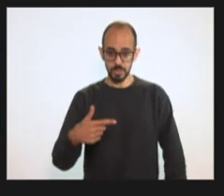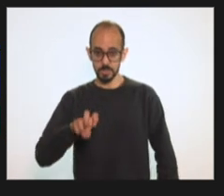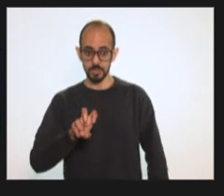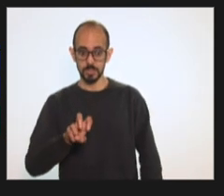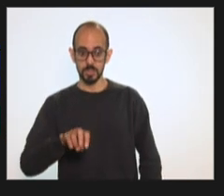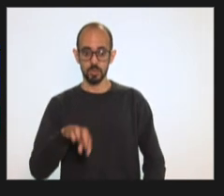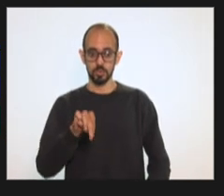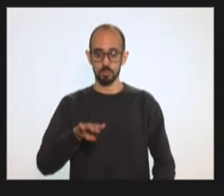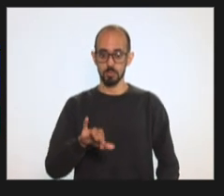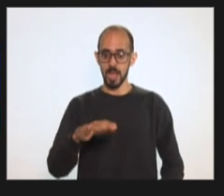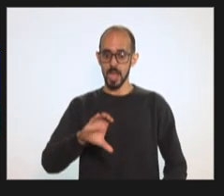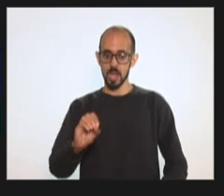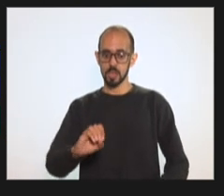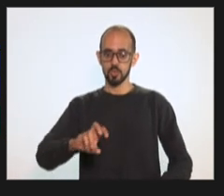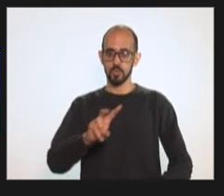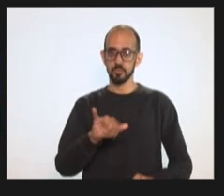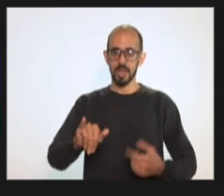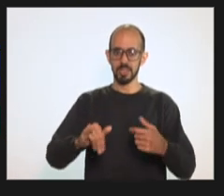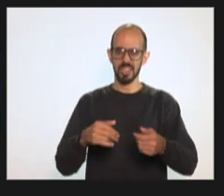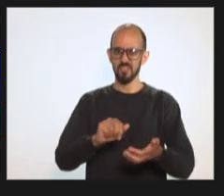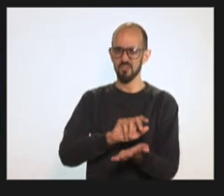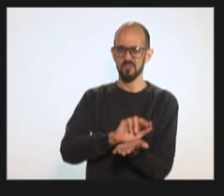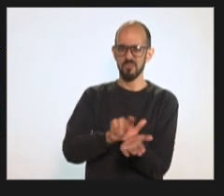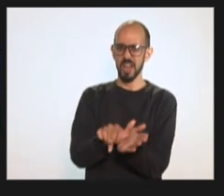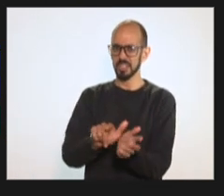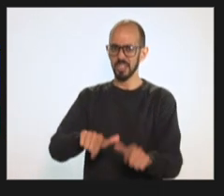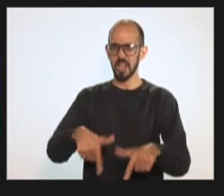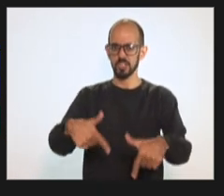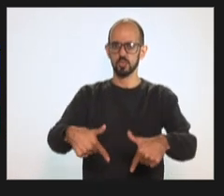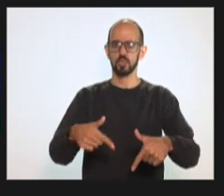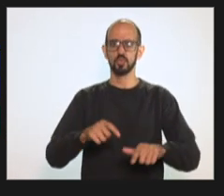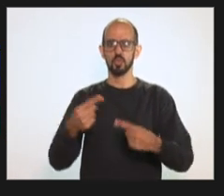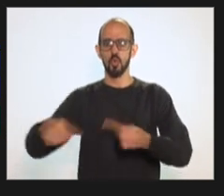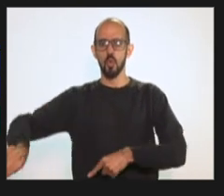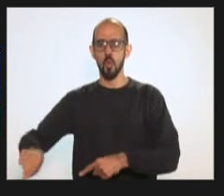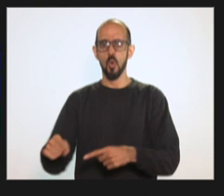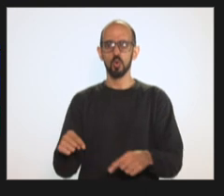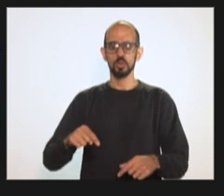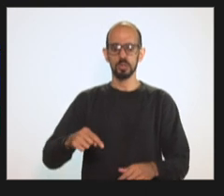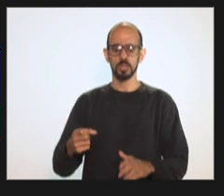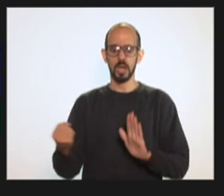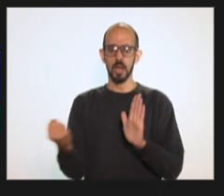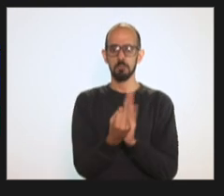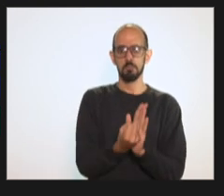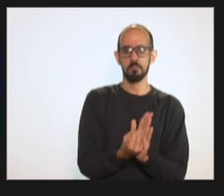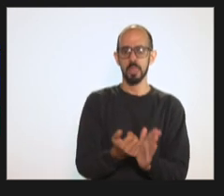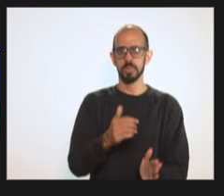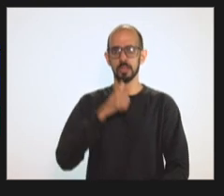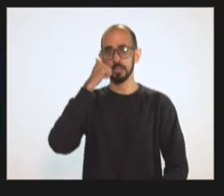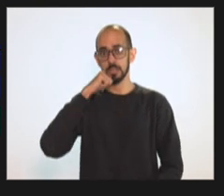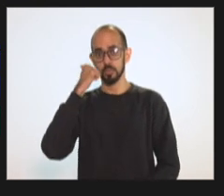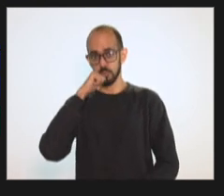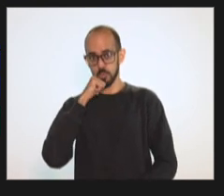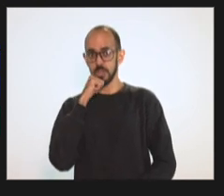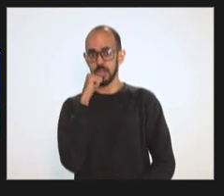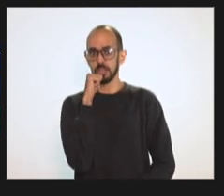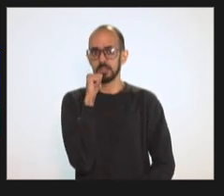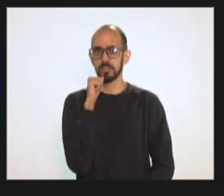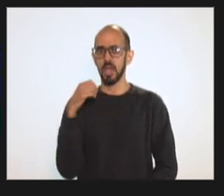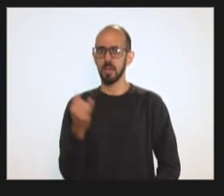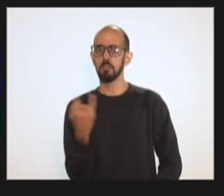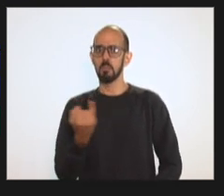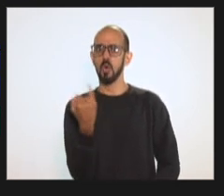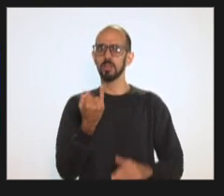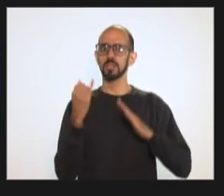pelo país contra o feminicídio sobretudo nesse período de pandemia então é importante que a